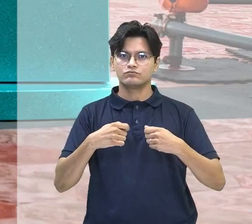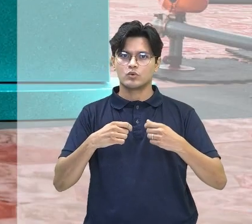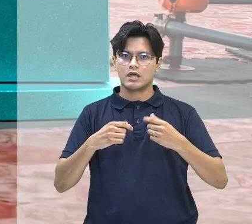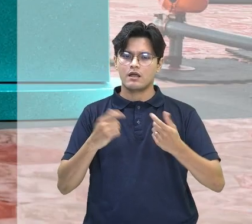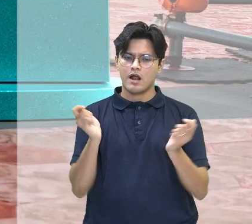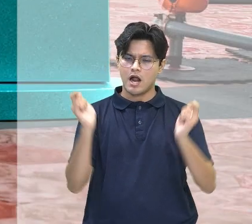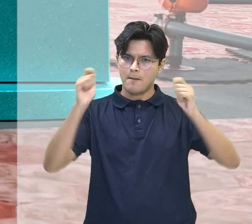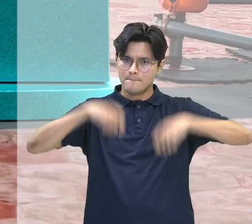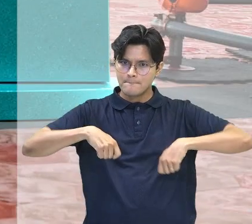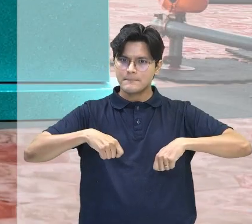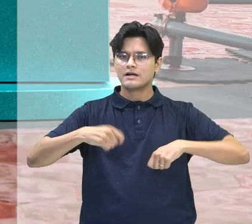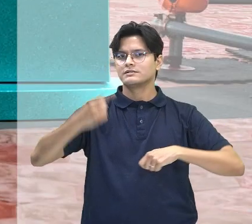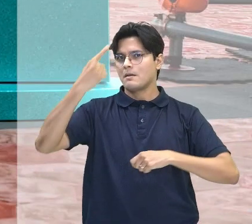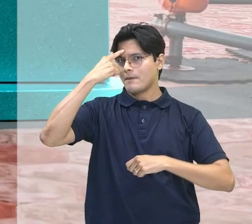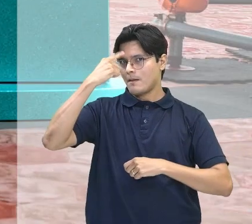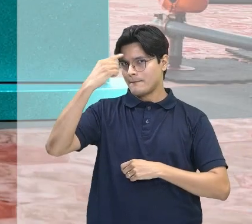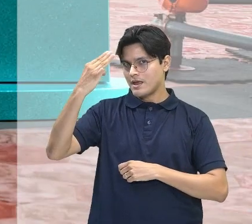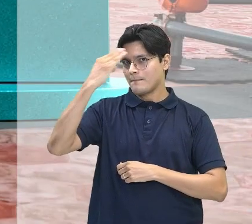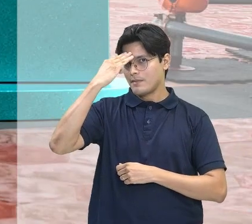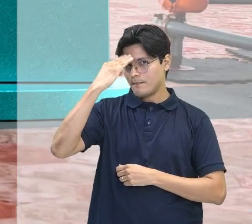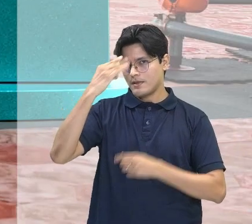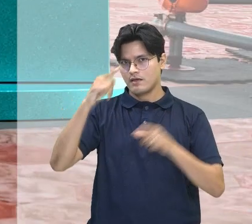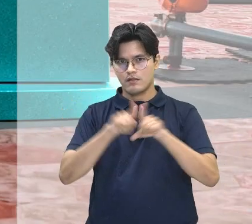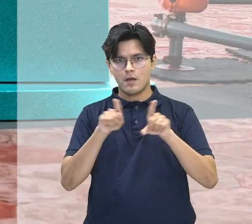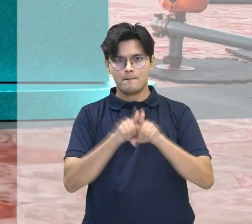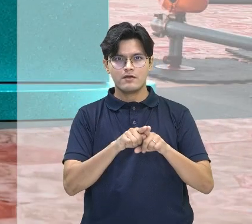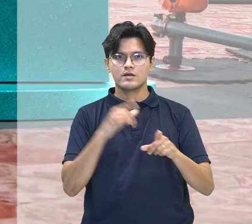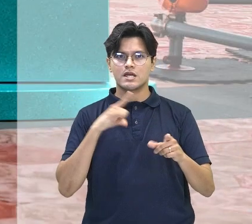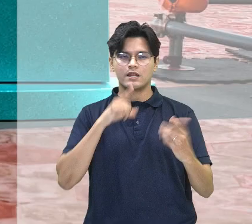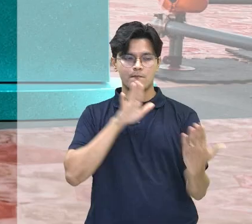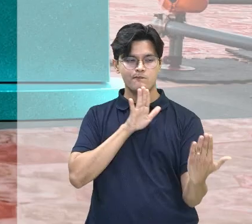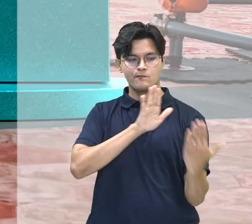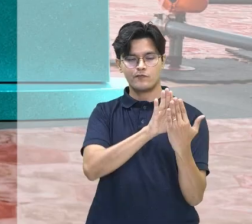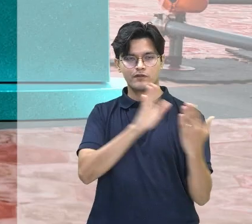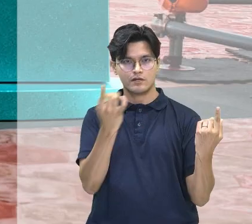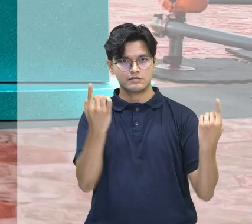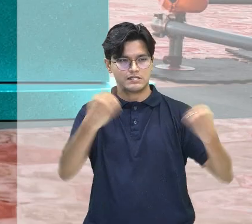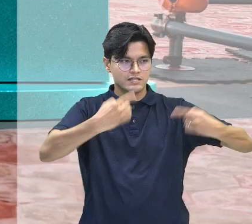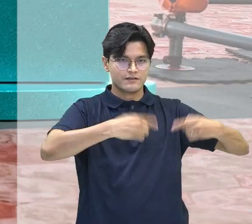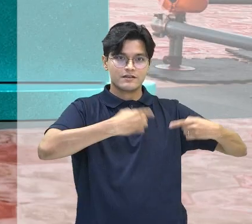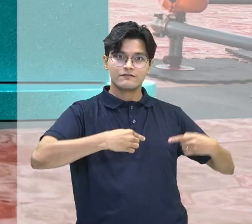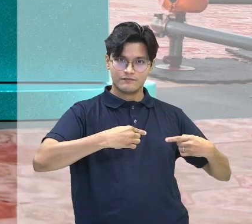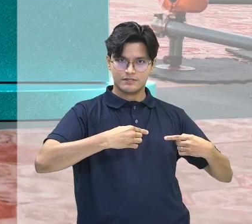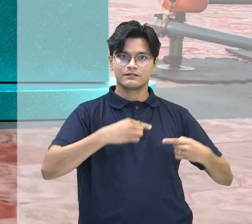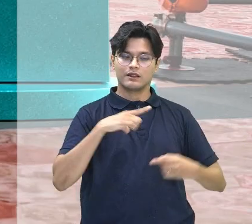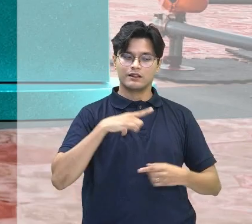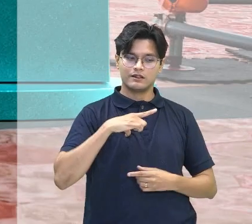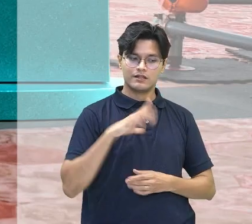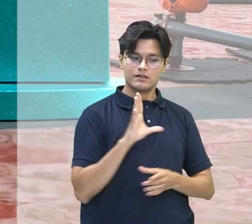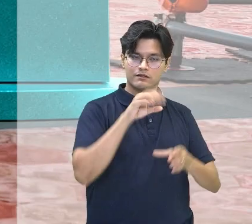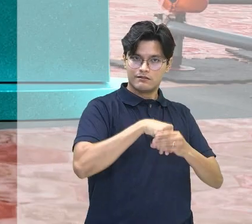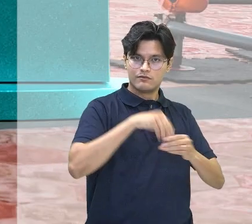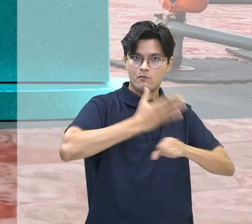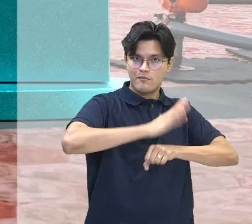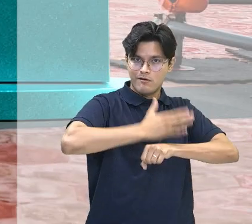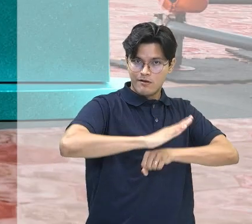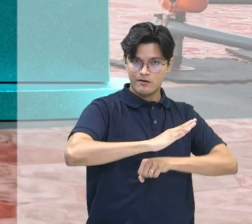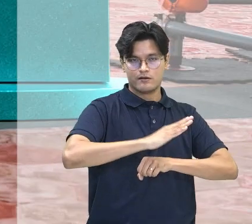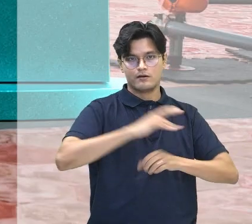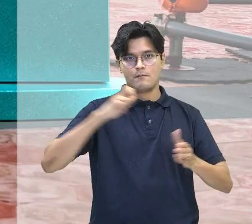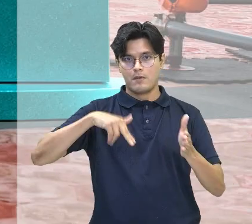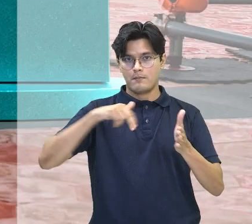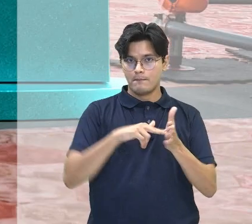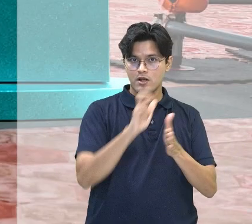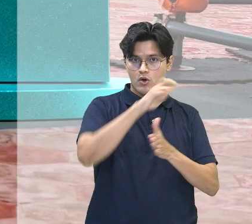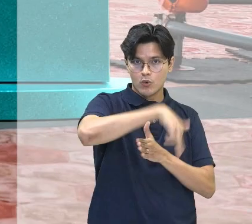também psicologicamente para enfrentar esses desafios que são encontrados ali na prática do parkour.